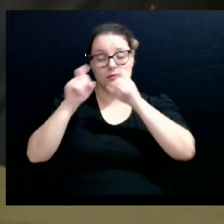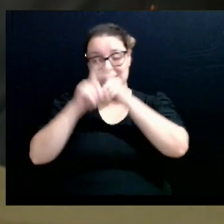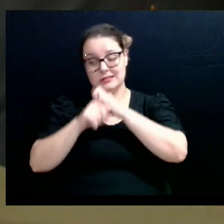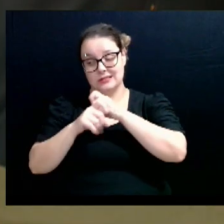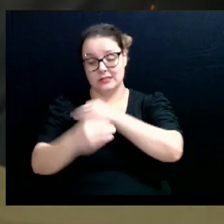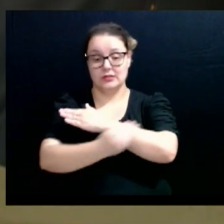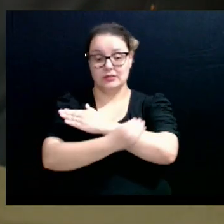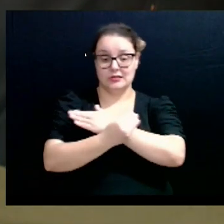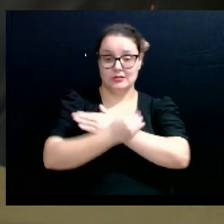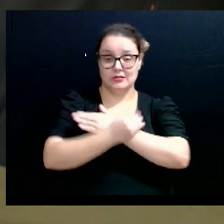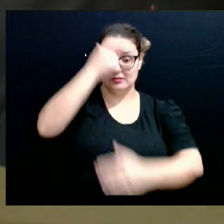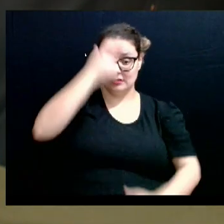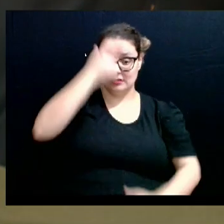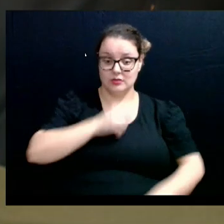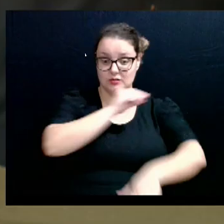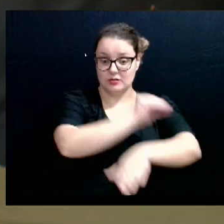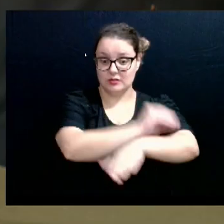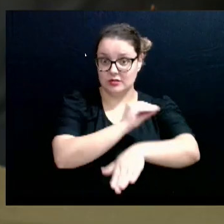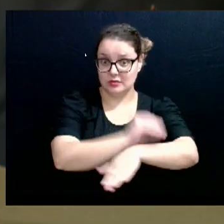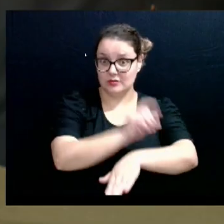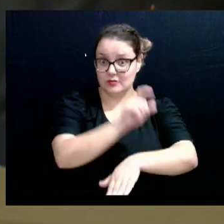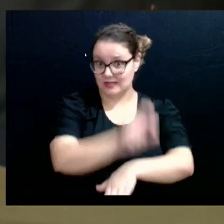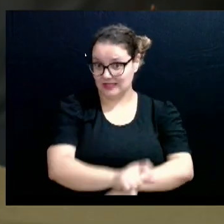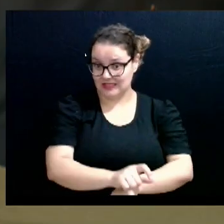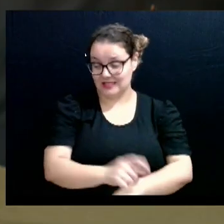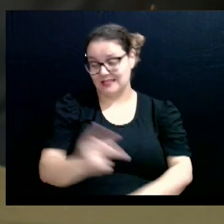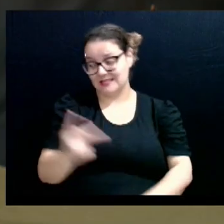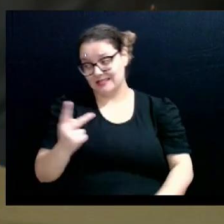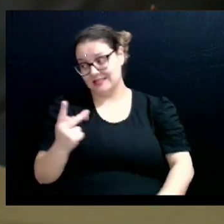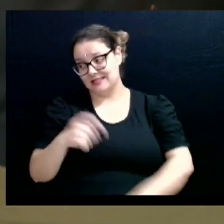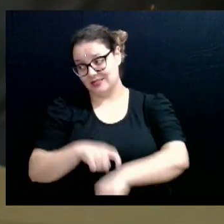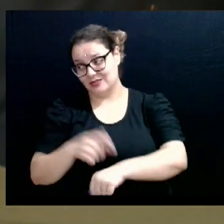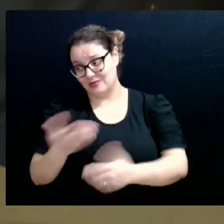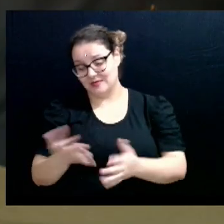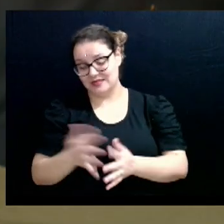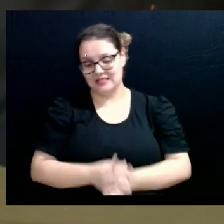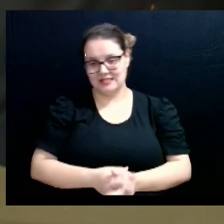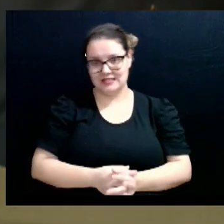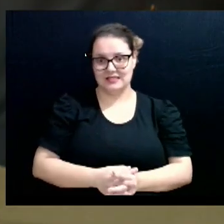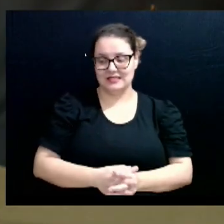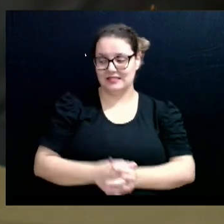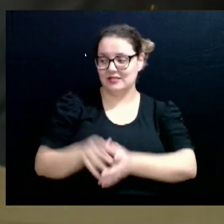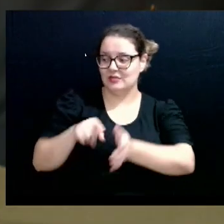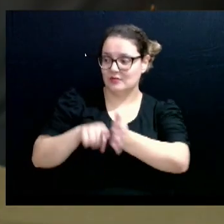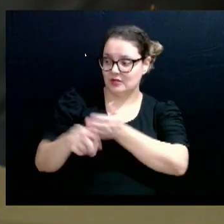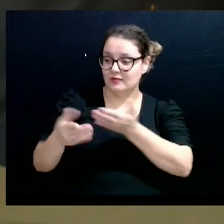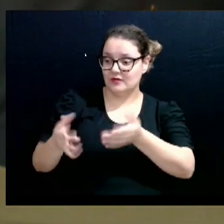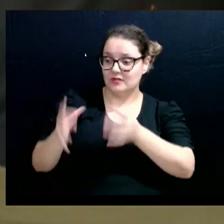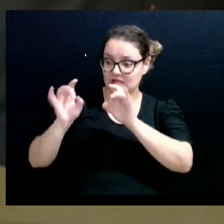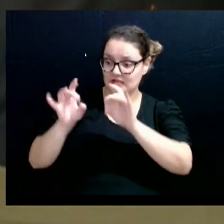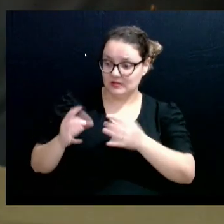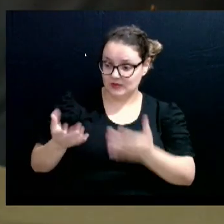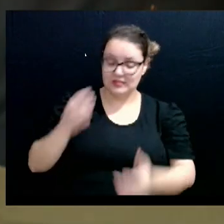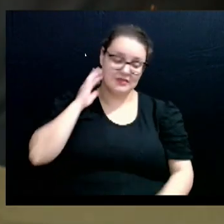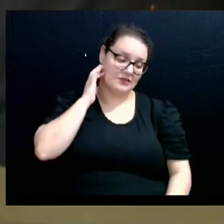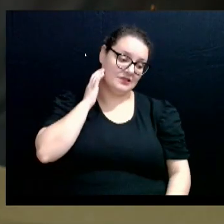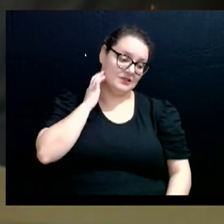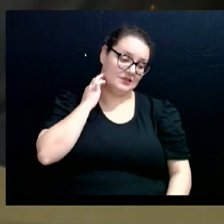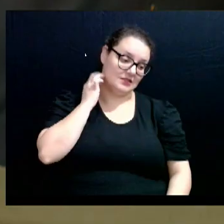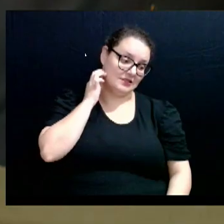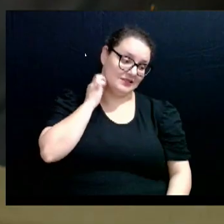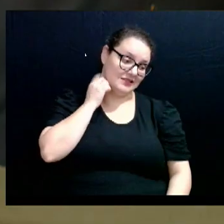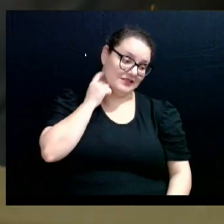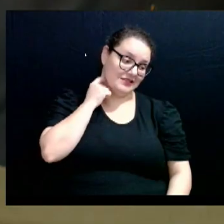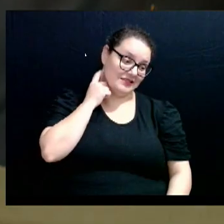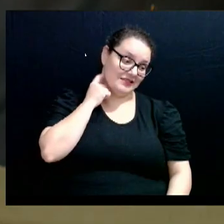que cuida fica em segundo plano. Então, eu te pergunto, você que é especialista, né, nesse assunto, como que a